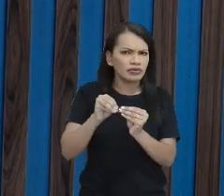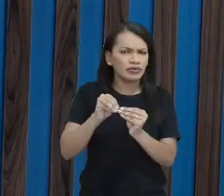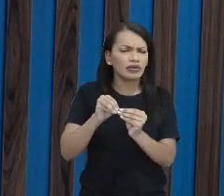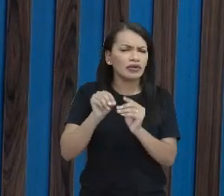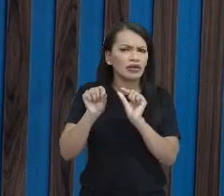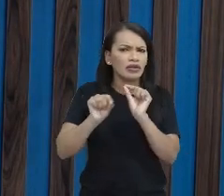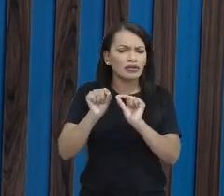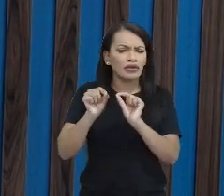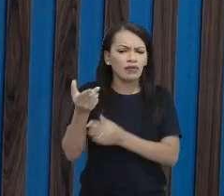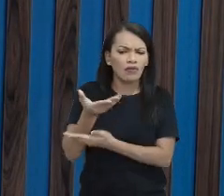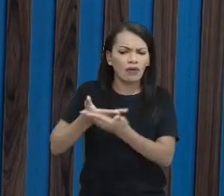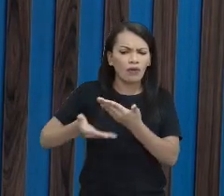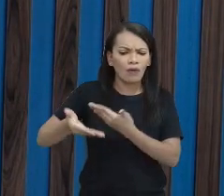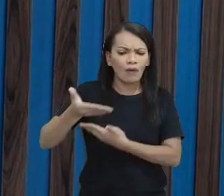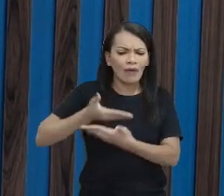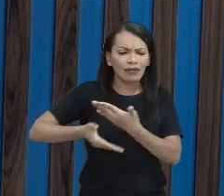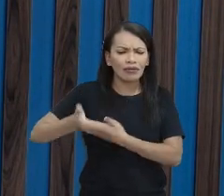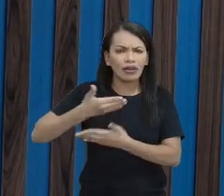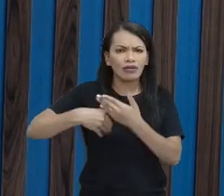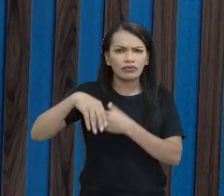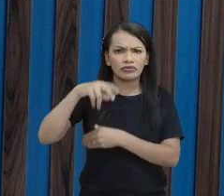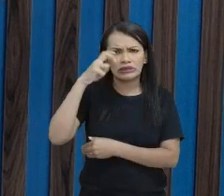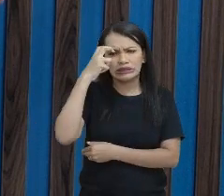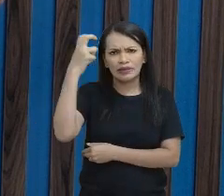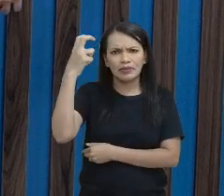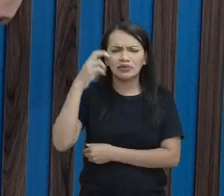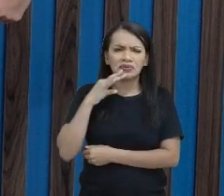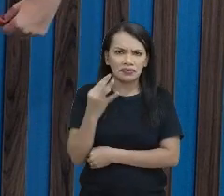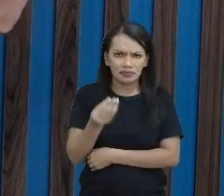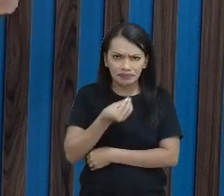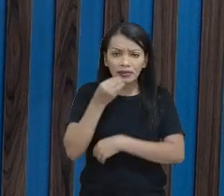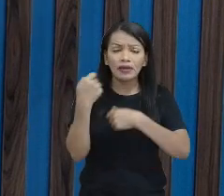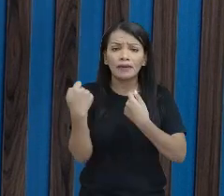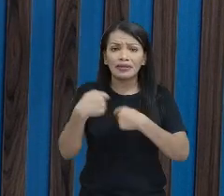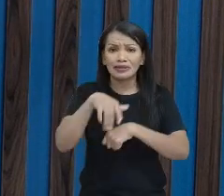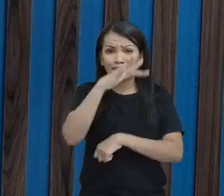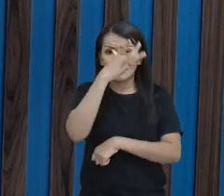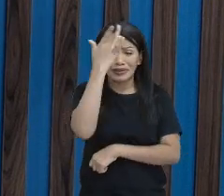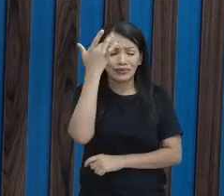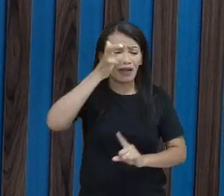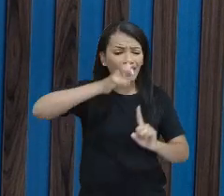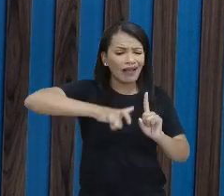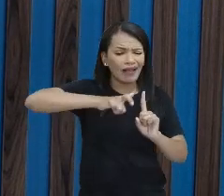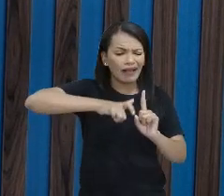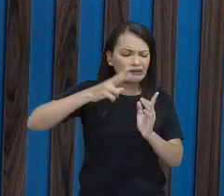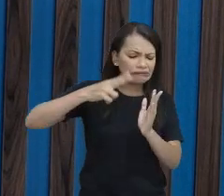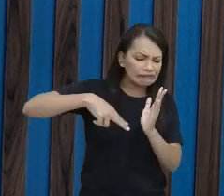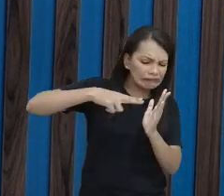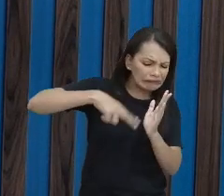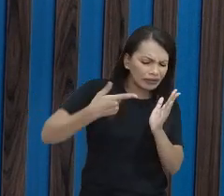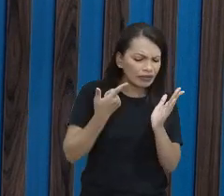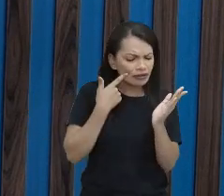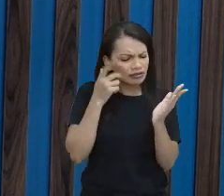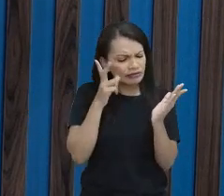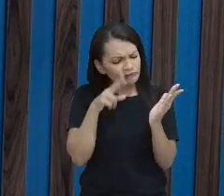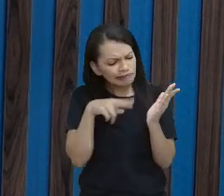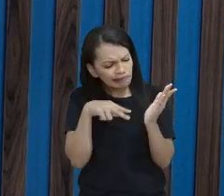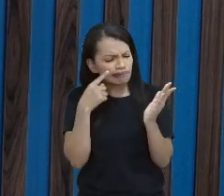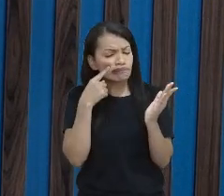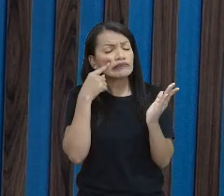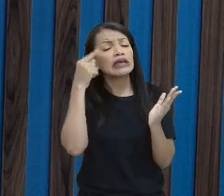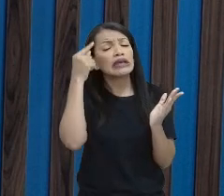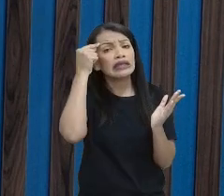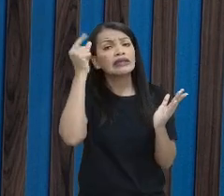uma partilha de saberes. É necessário que o leitor, para que ele consiga enxergar essa